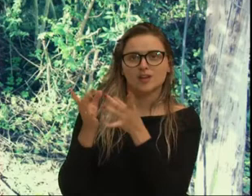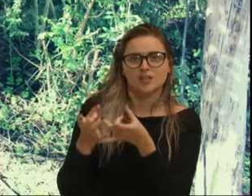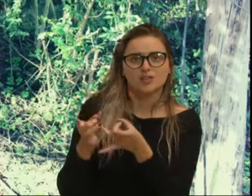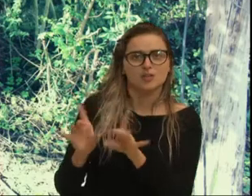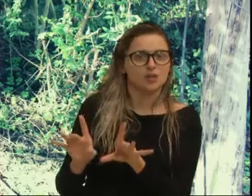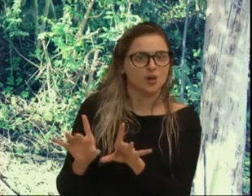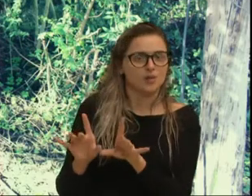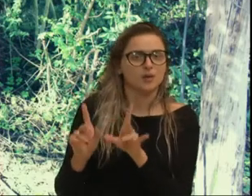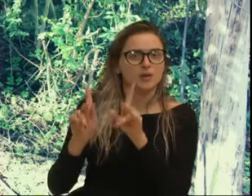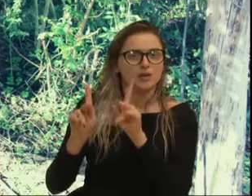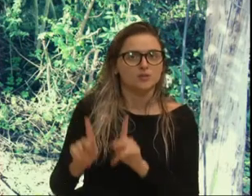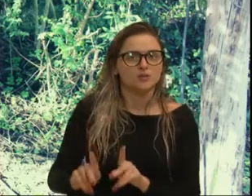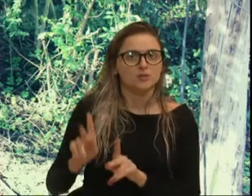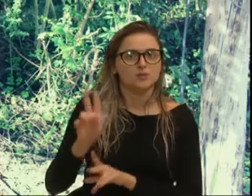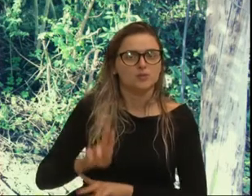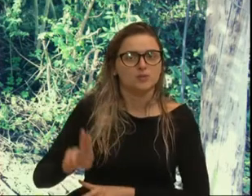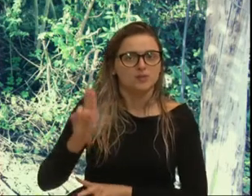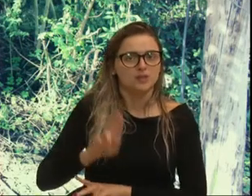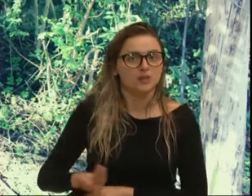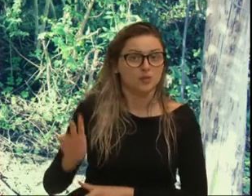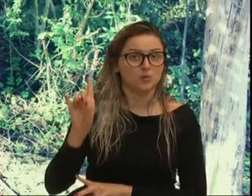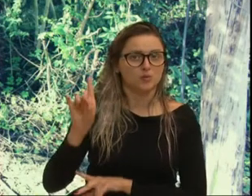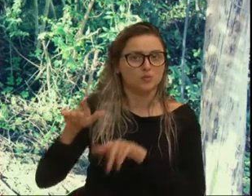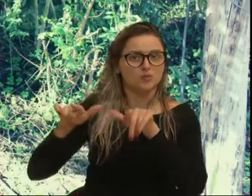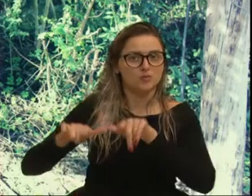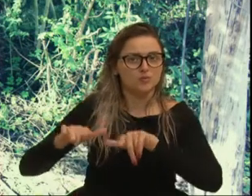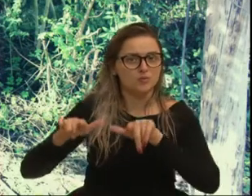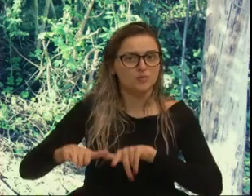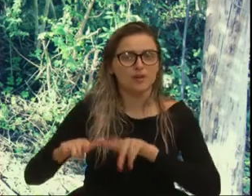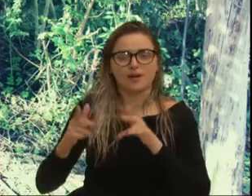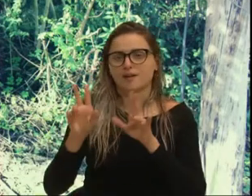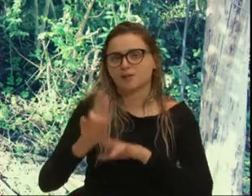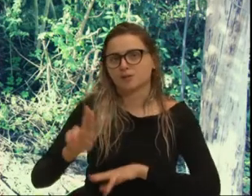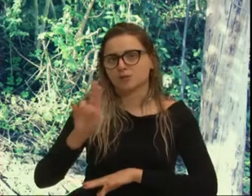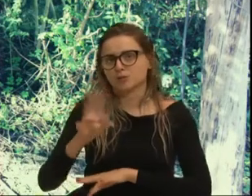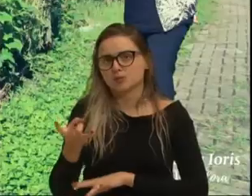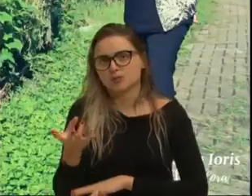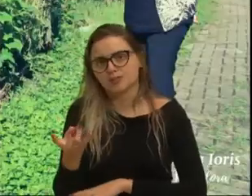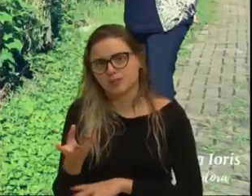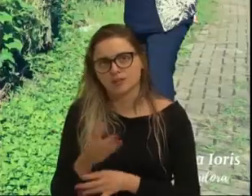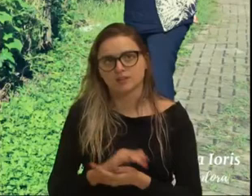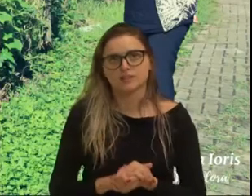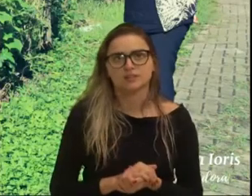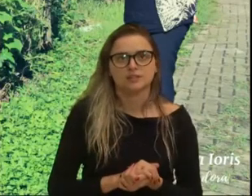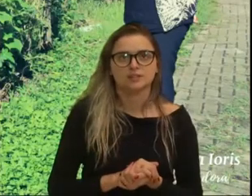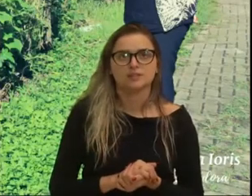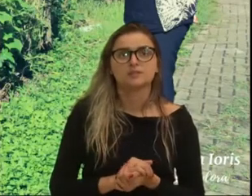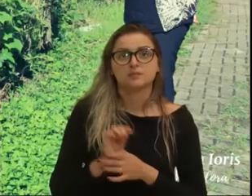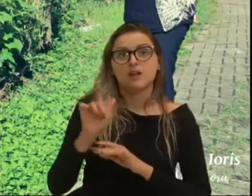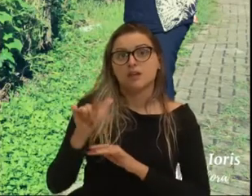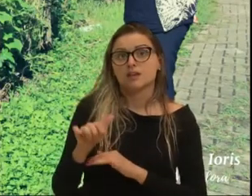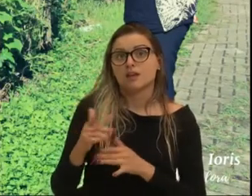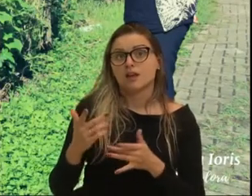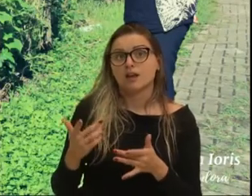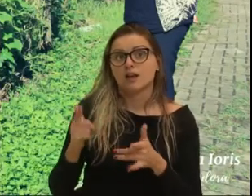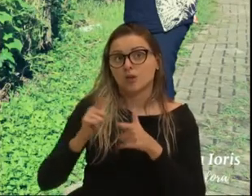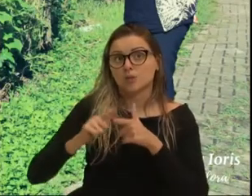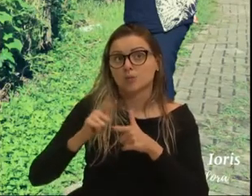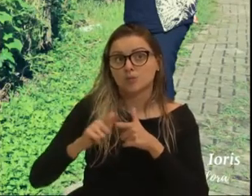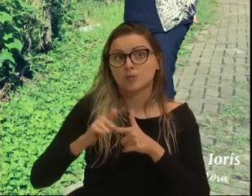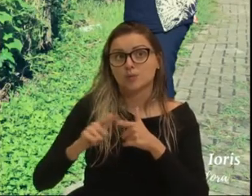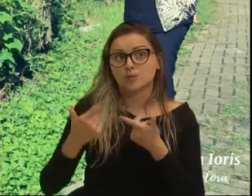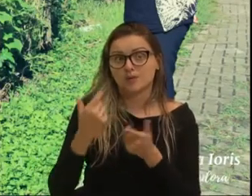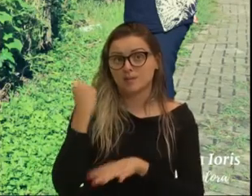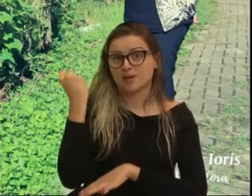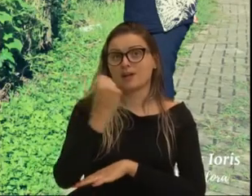quem ocupa, de quem usa drogas e assim por diante. E isso causa problemas no